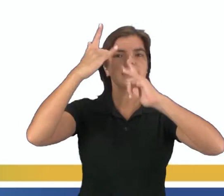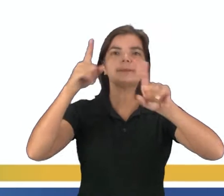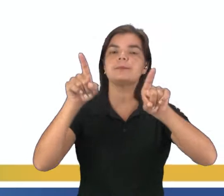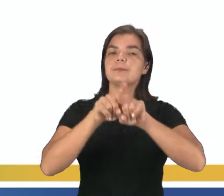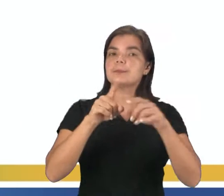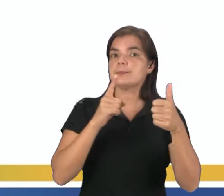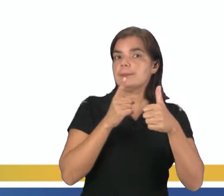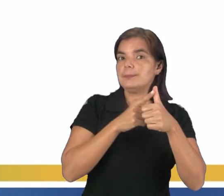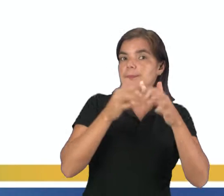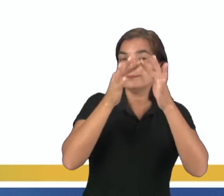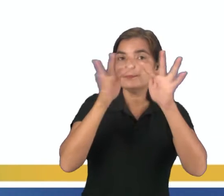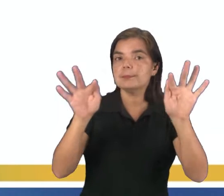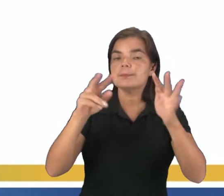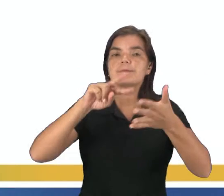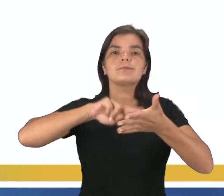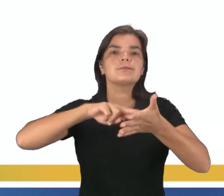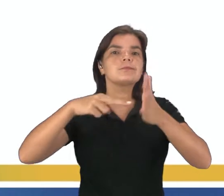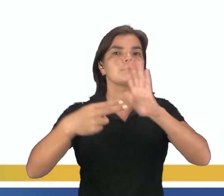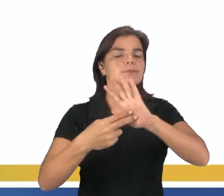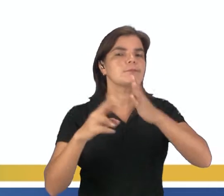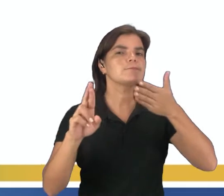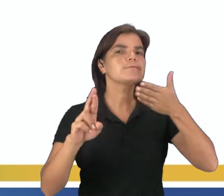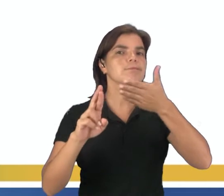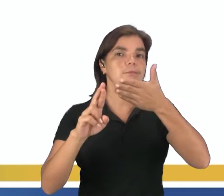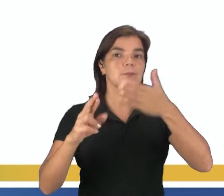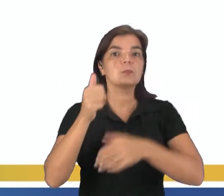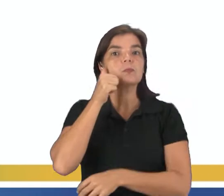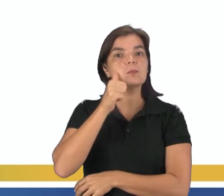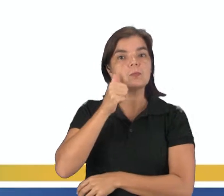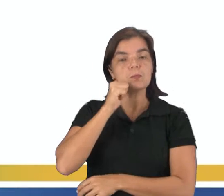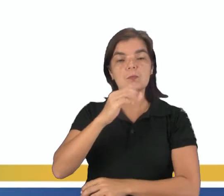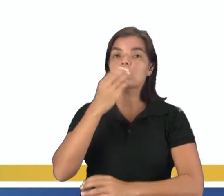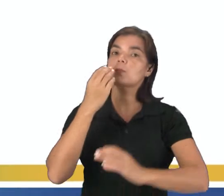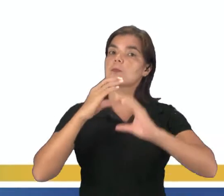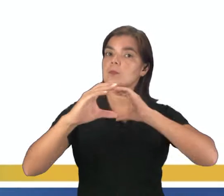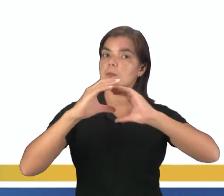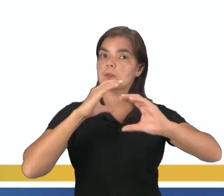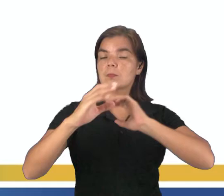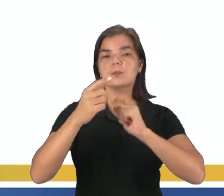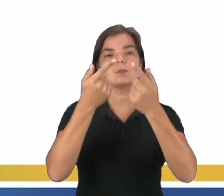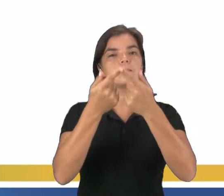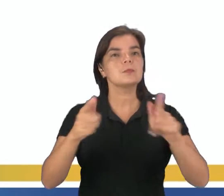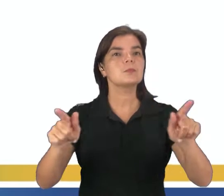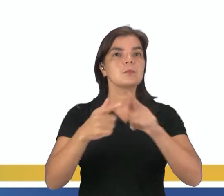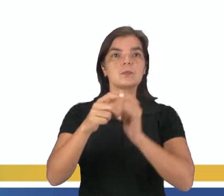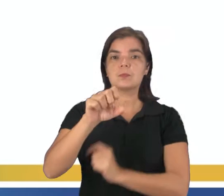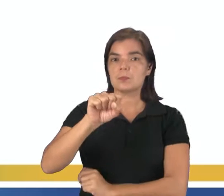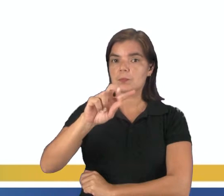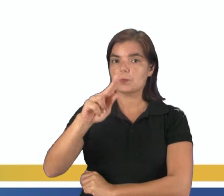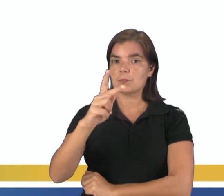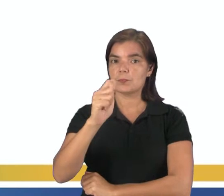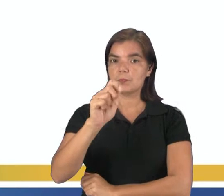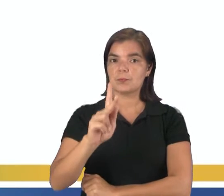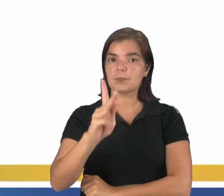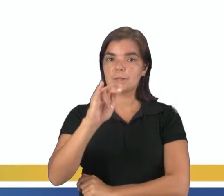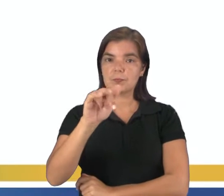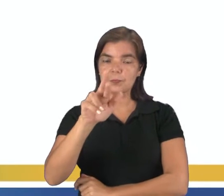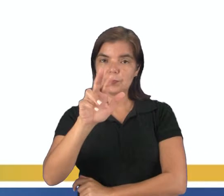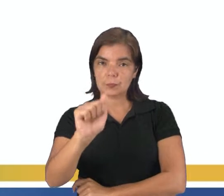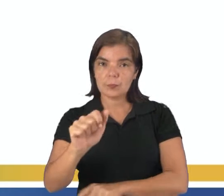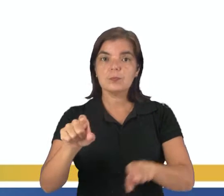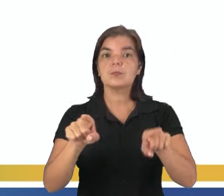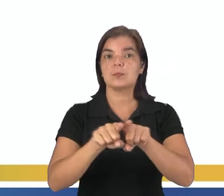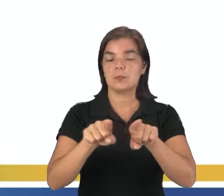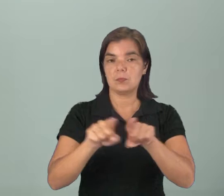frase, a palavra estrela faz referência a Shakira ser uma pessoa muito influente na música